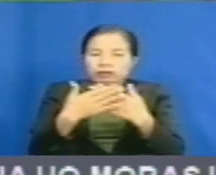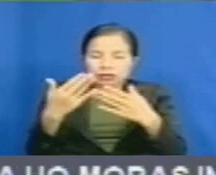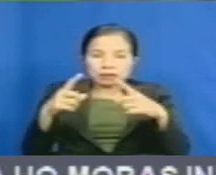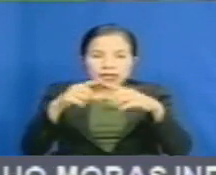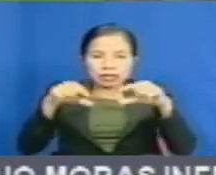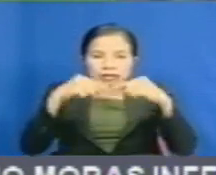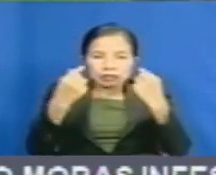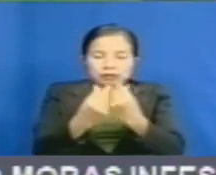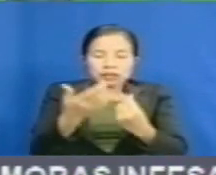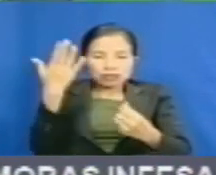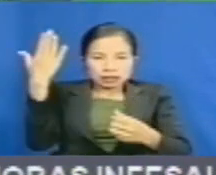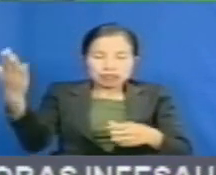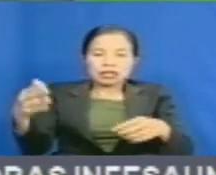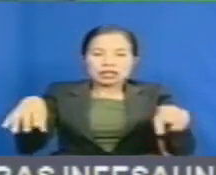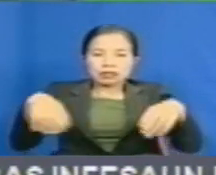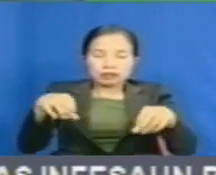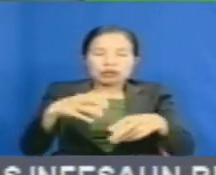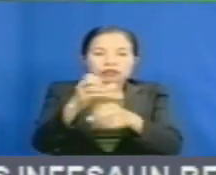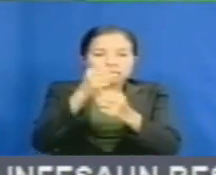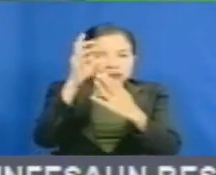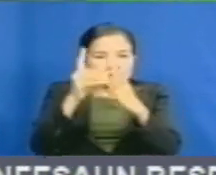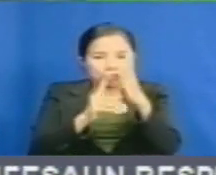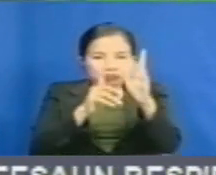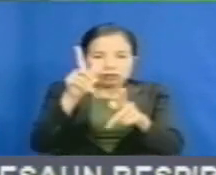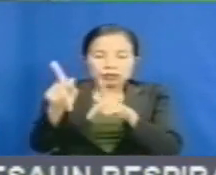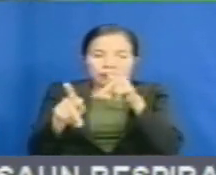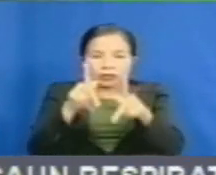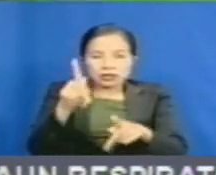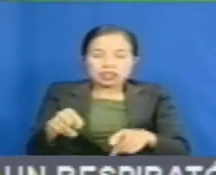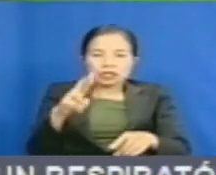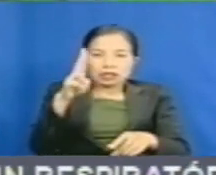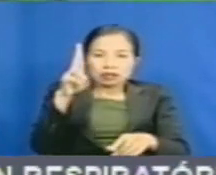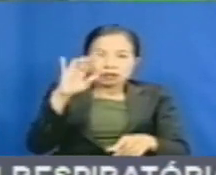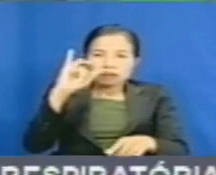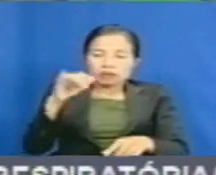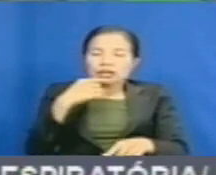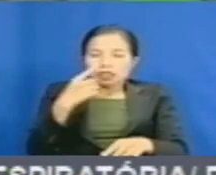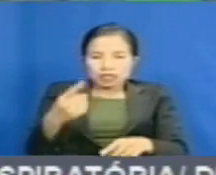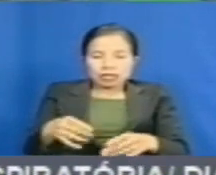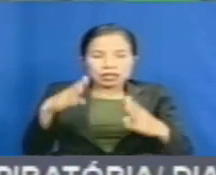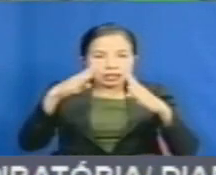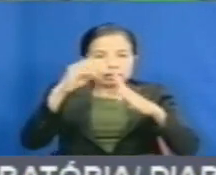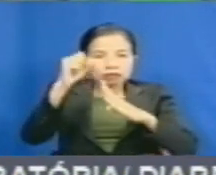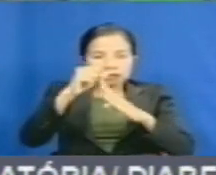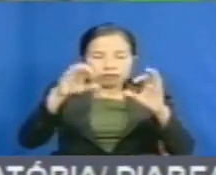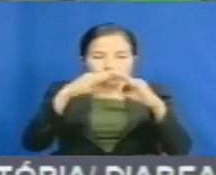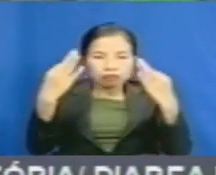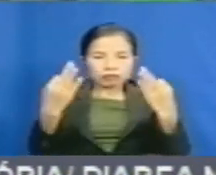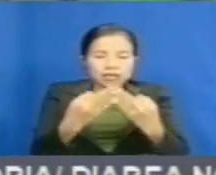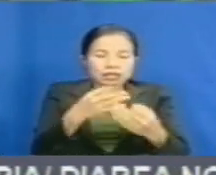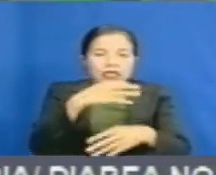ekipa sira iha base, hori rekolya dados populasaun. Rui Gomes afirma, census populasaun no